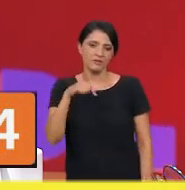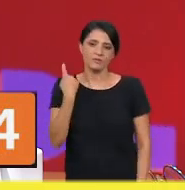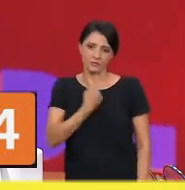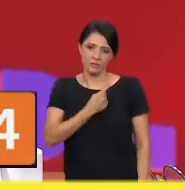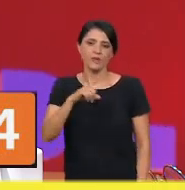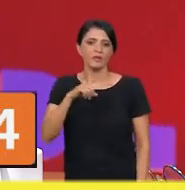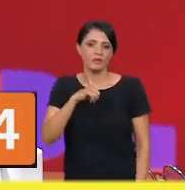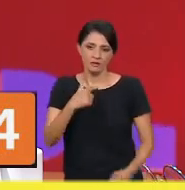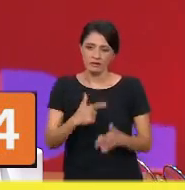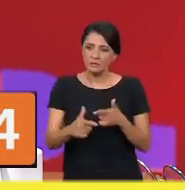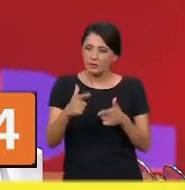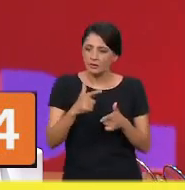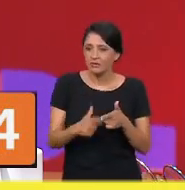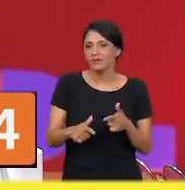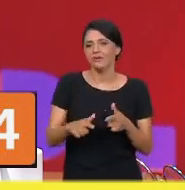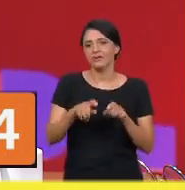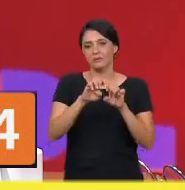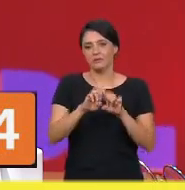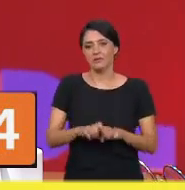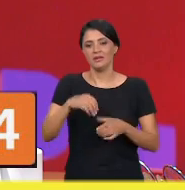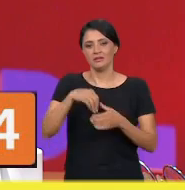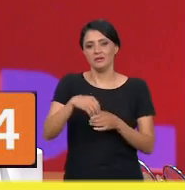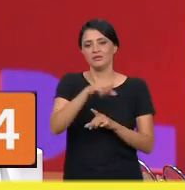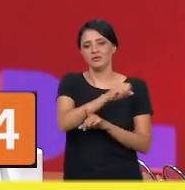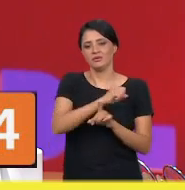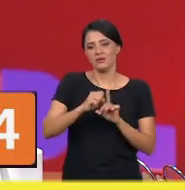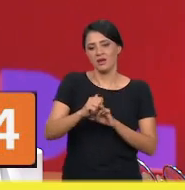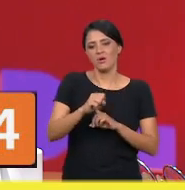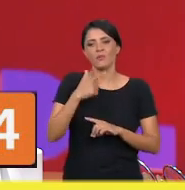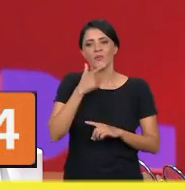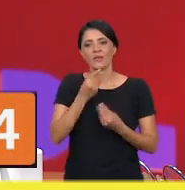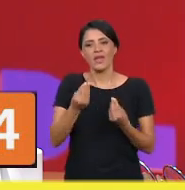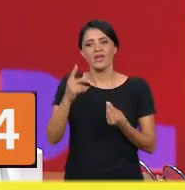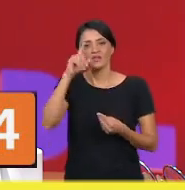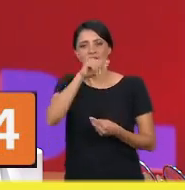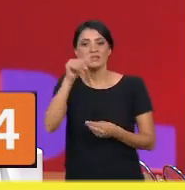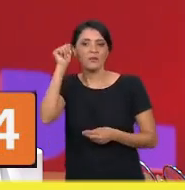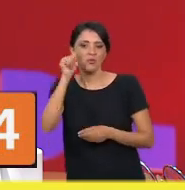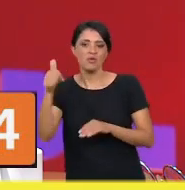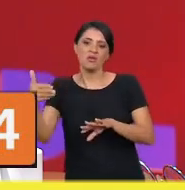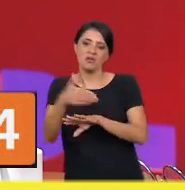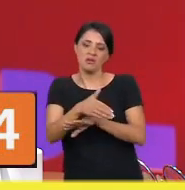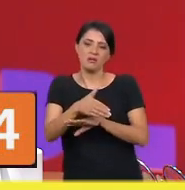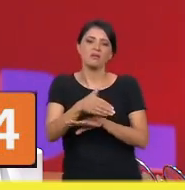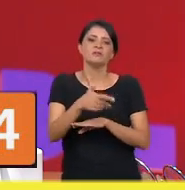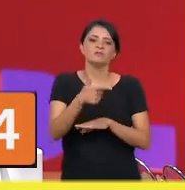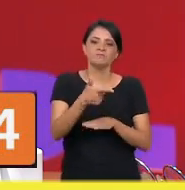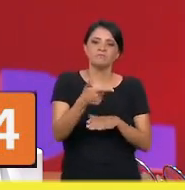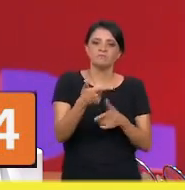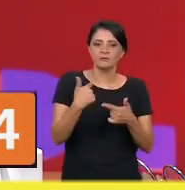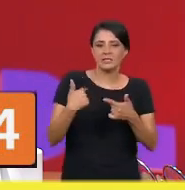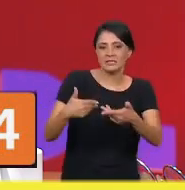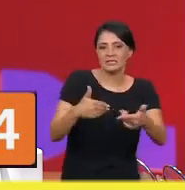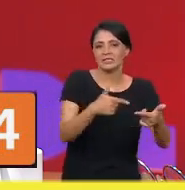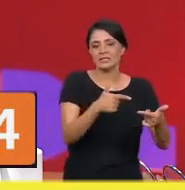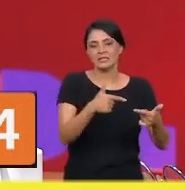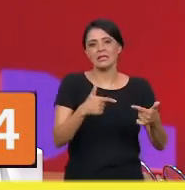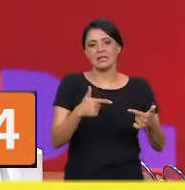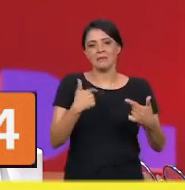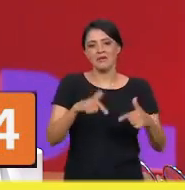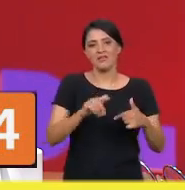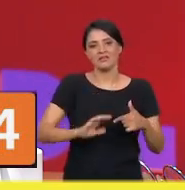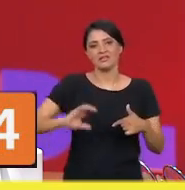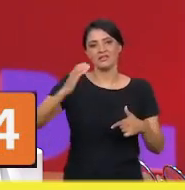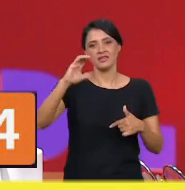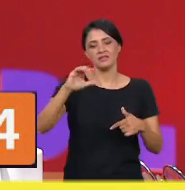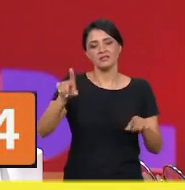esse tipo de problema estrutural na sociedade que impede as meninas de chegarem nesses lugares da ciência. E, além